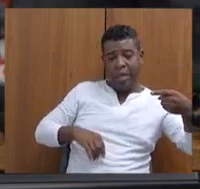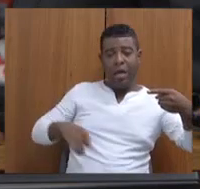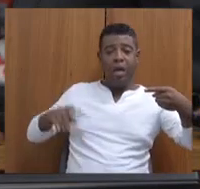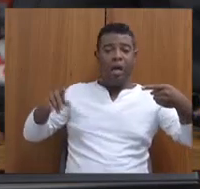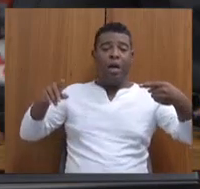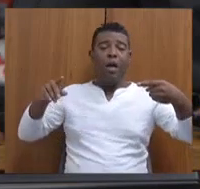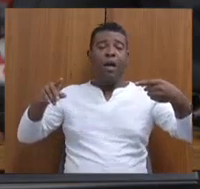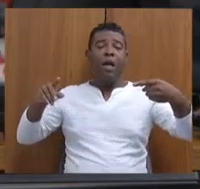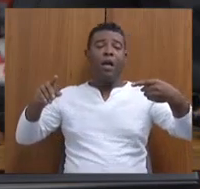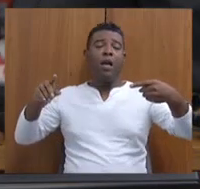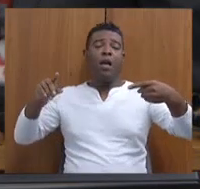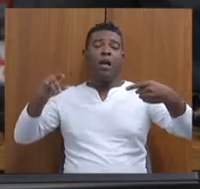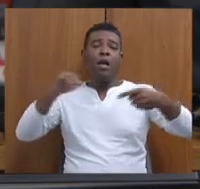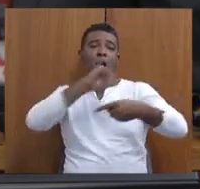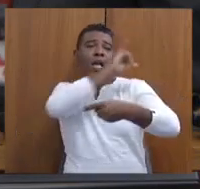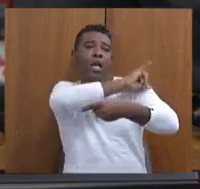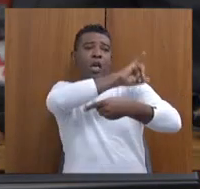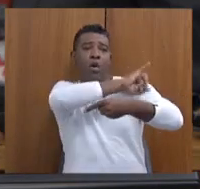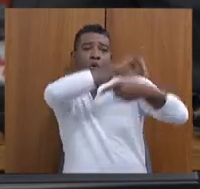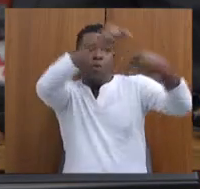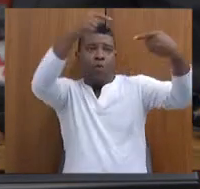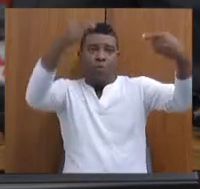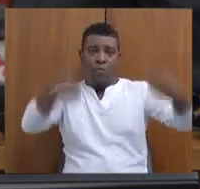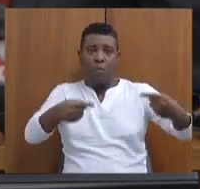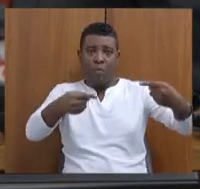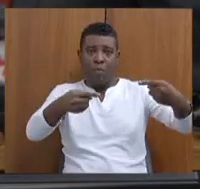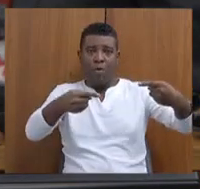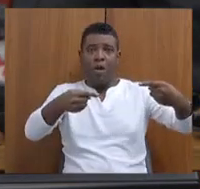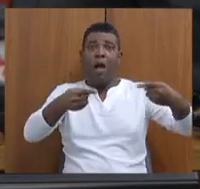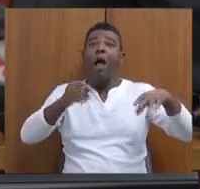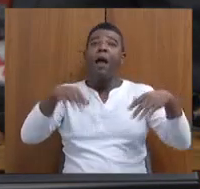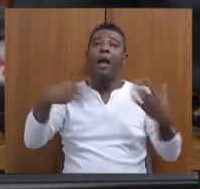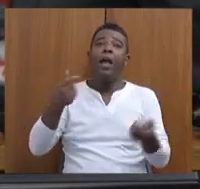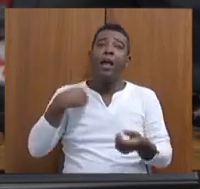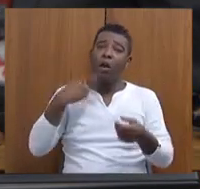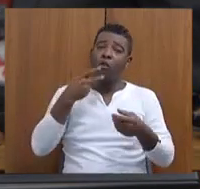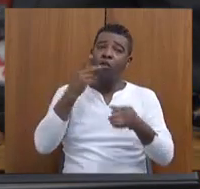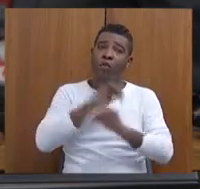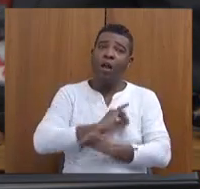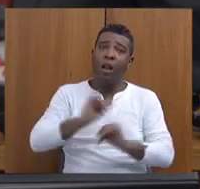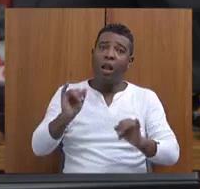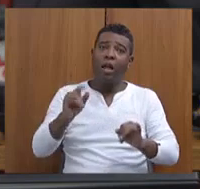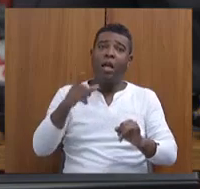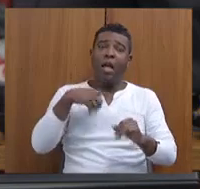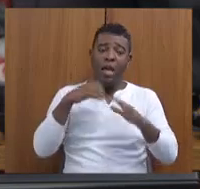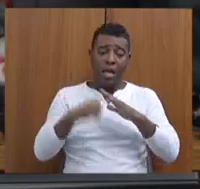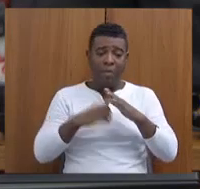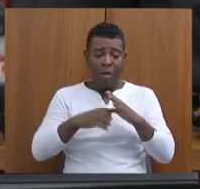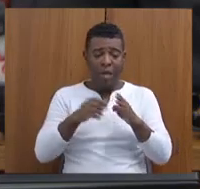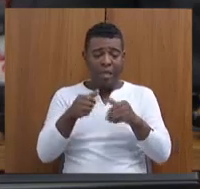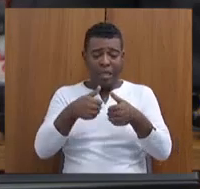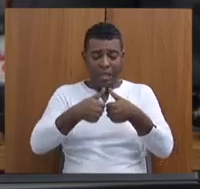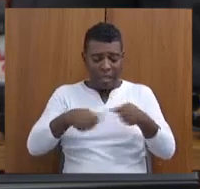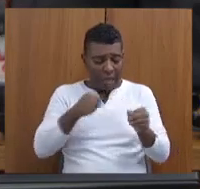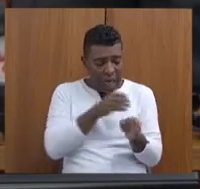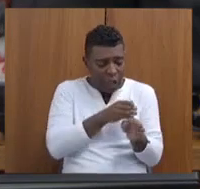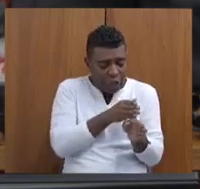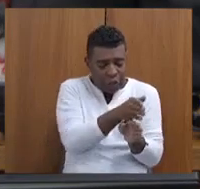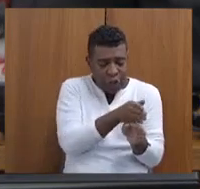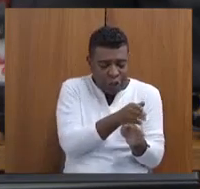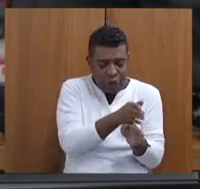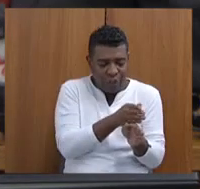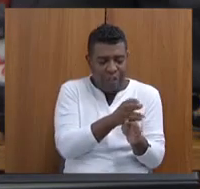secretário de da fazenda que as empresas nós temos na divisa do Rio de Janeiro